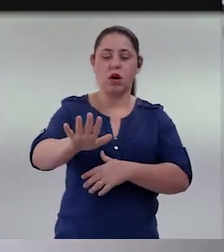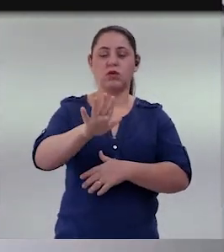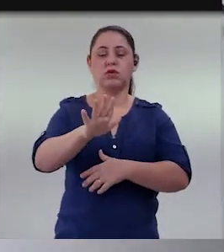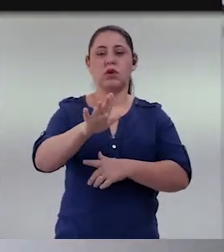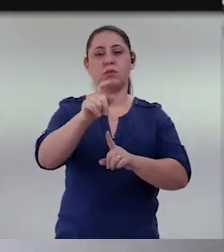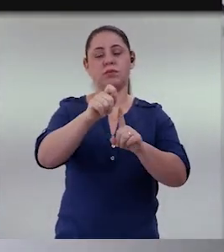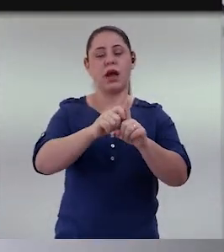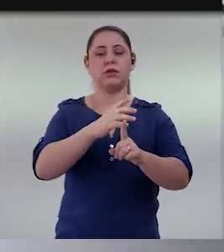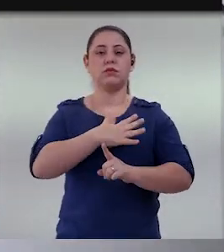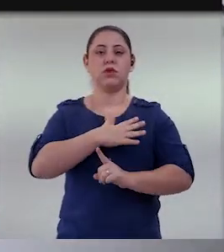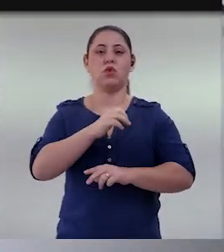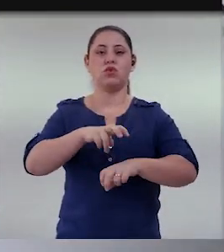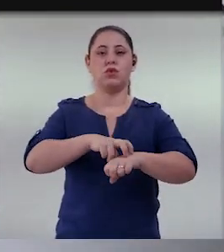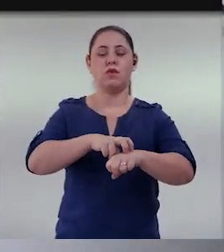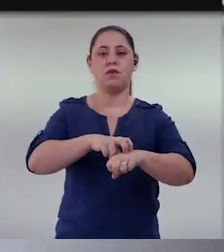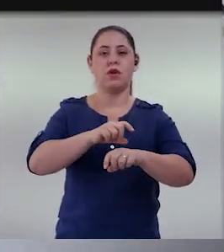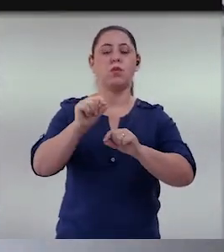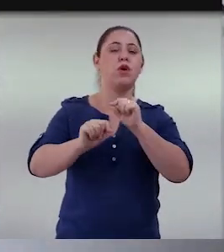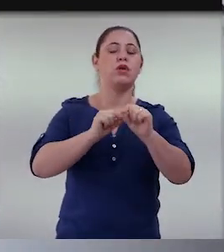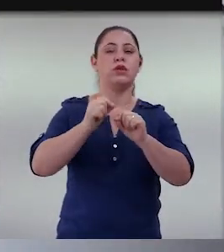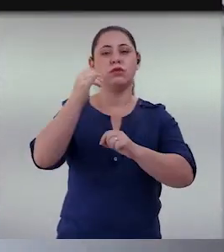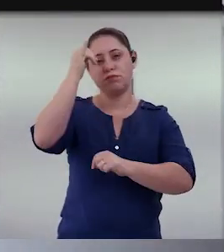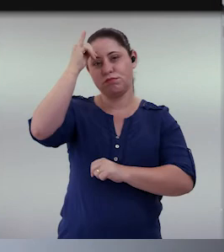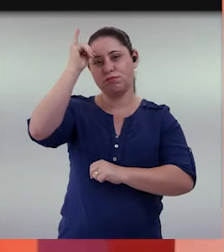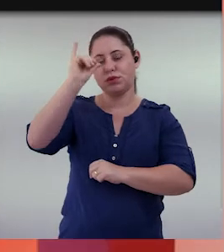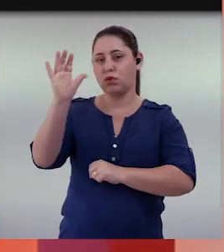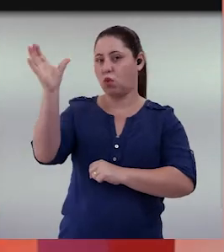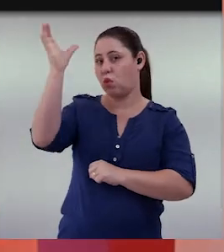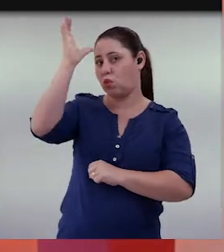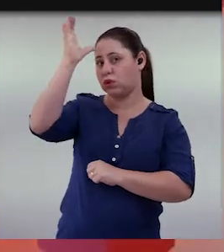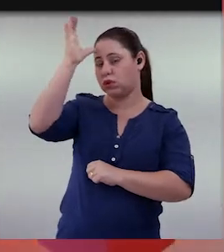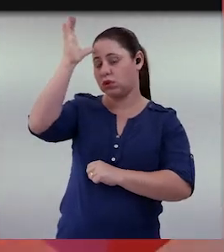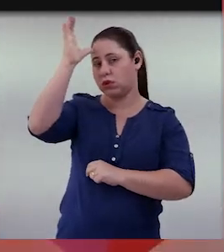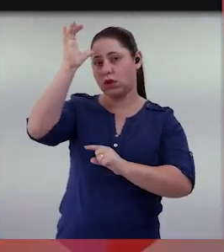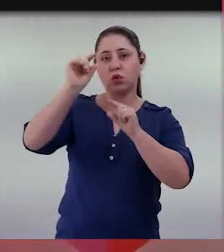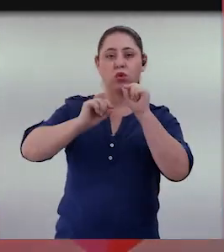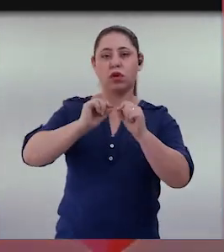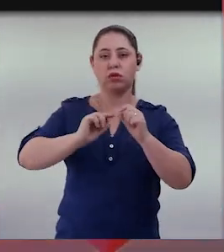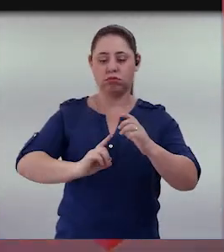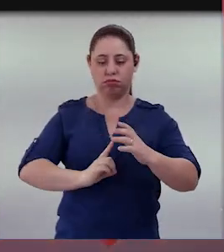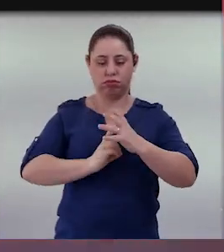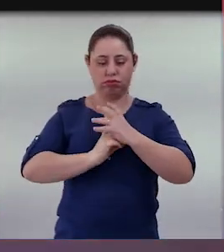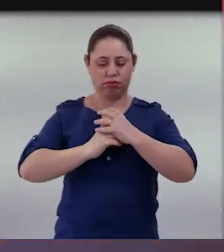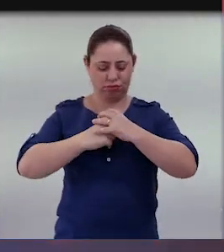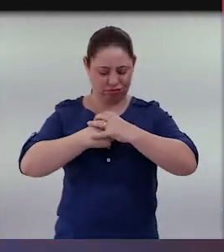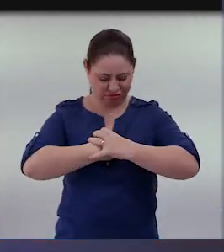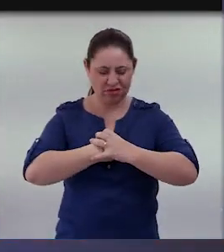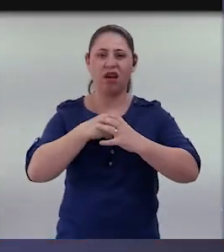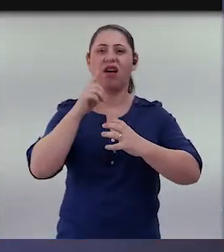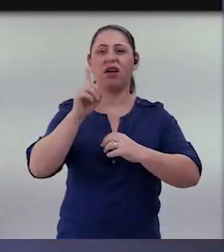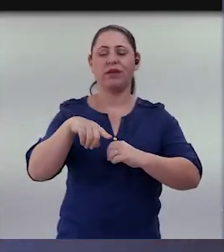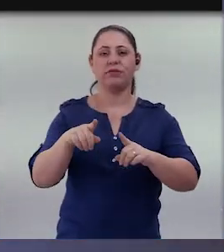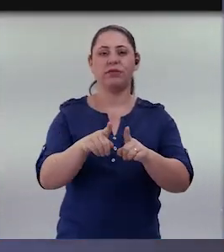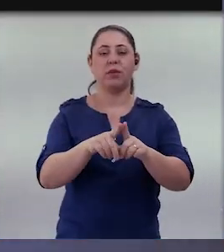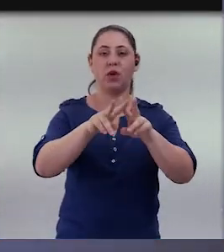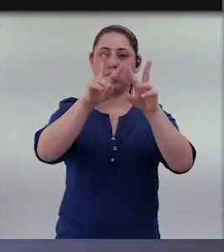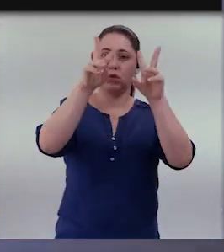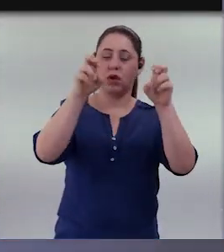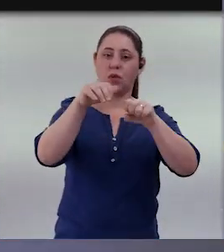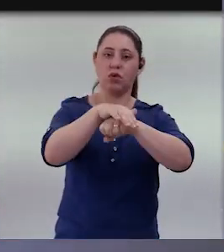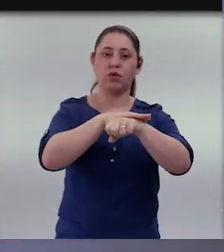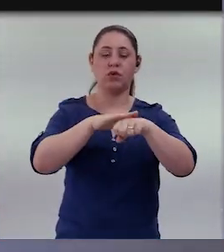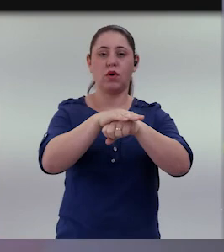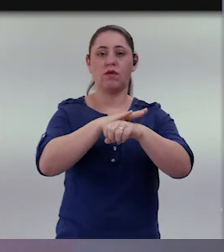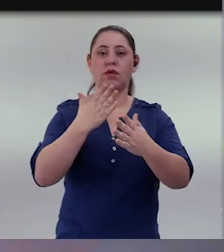âmbito estadual o Agosto Verde para tratar do combate e também da conscientização da depressão.